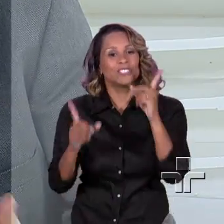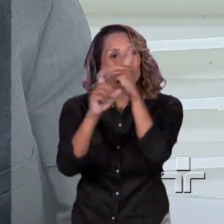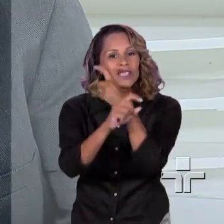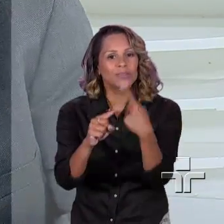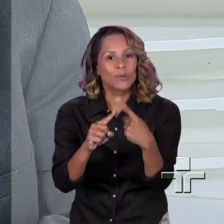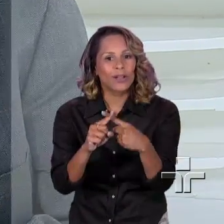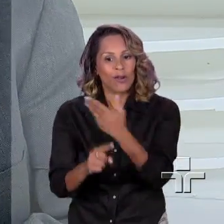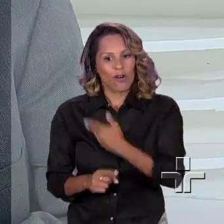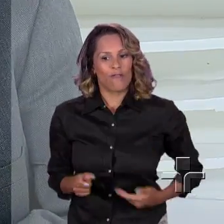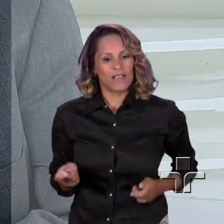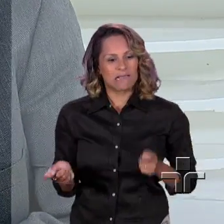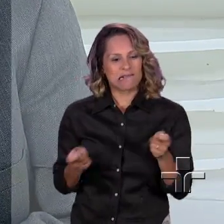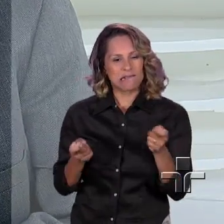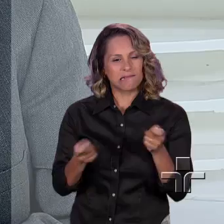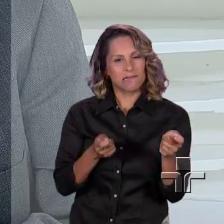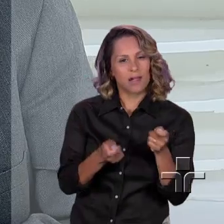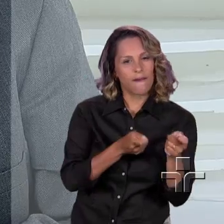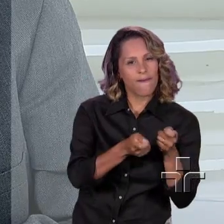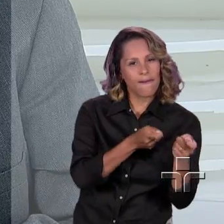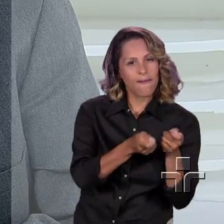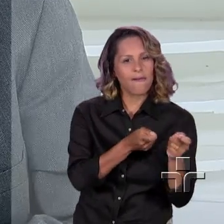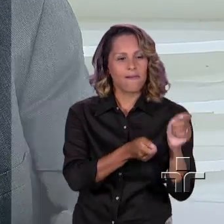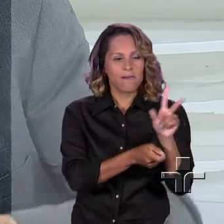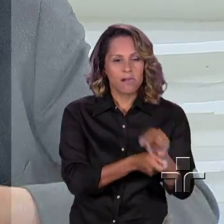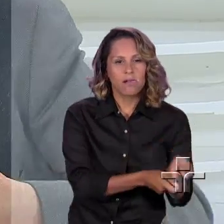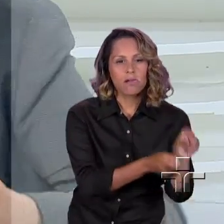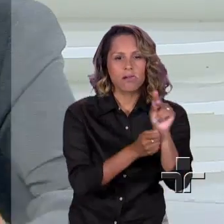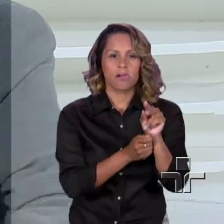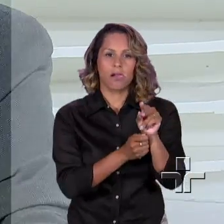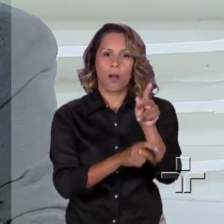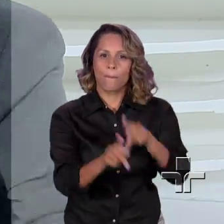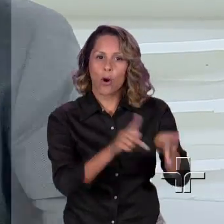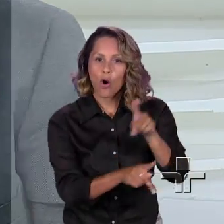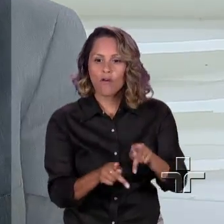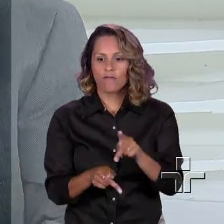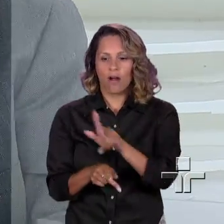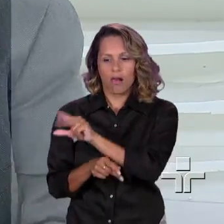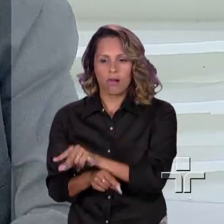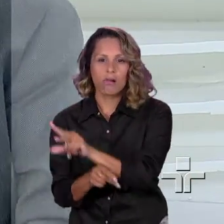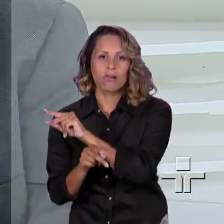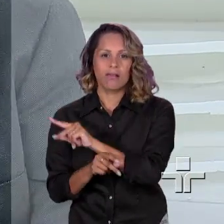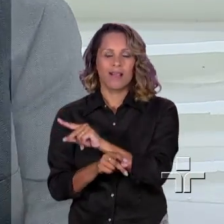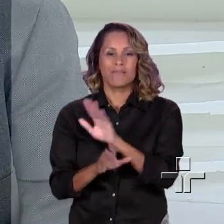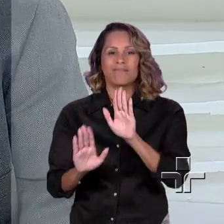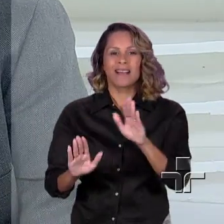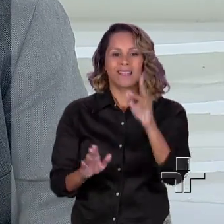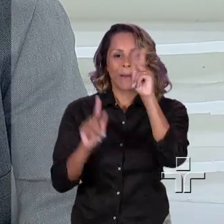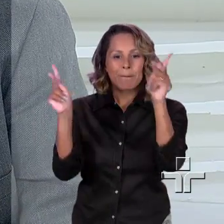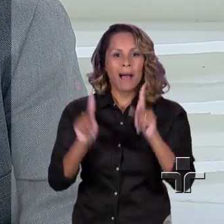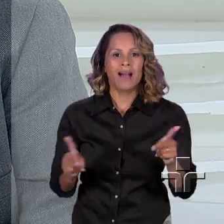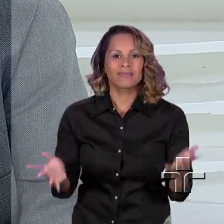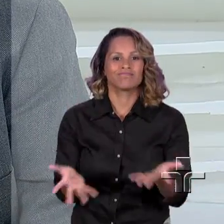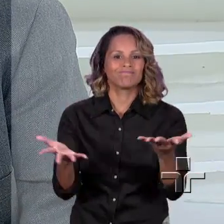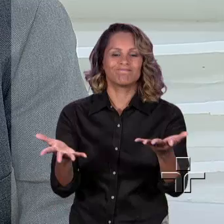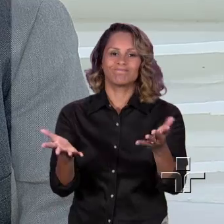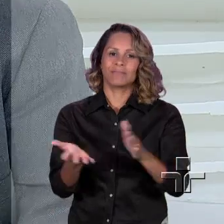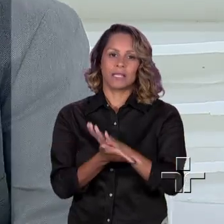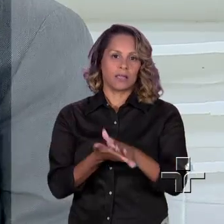certo sentimento do povo israelense e não fazendo nada para avançar a paz nesse momento.